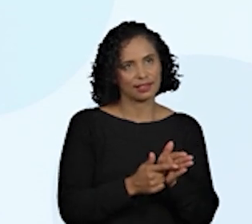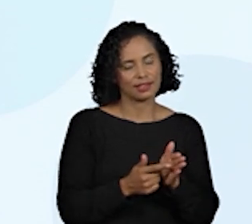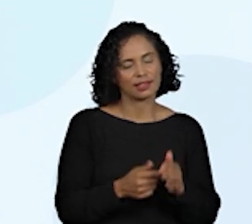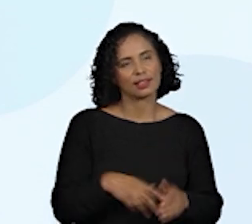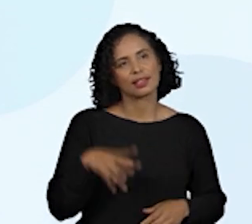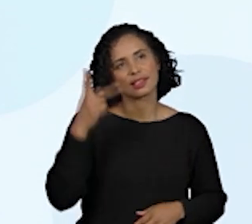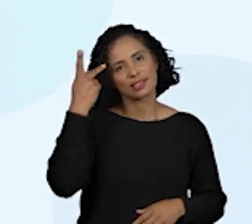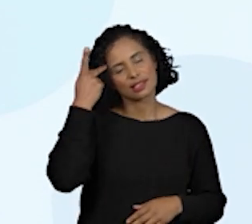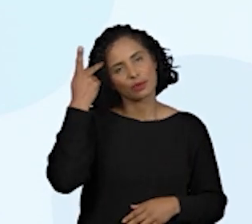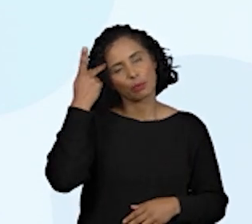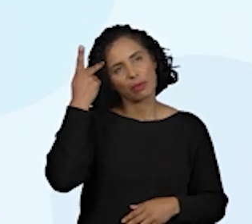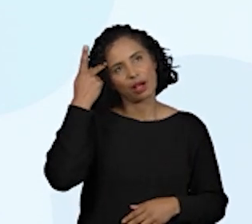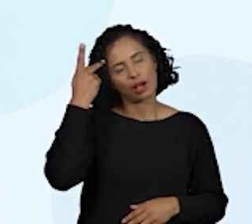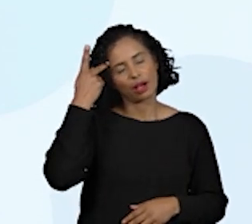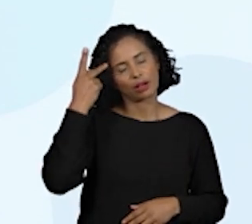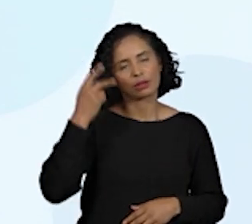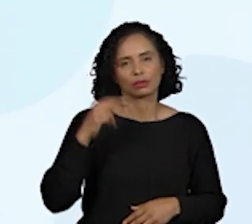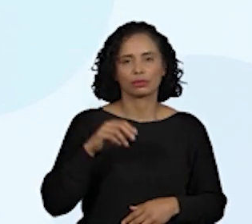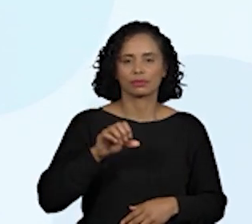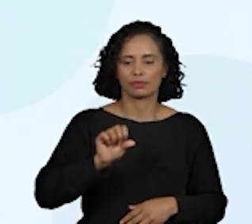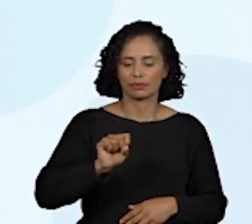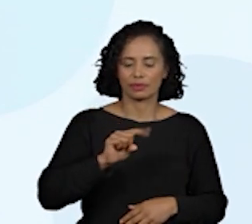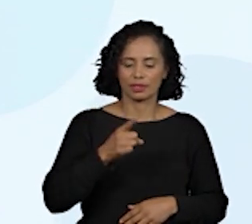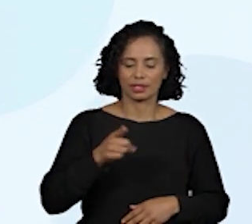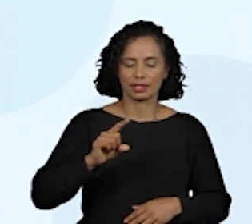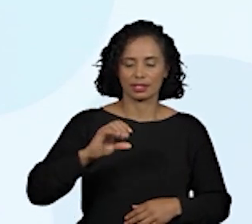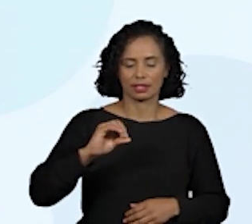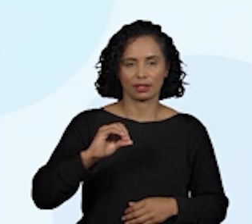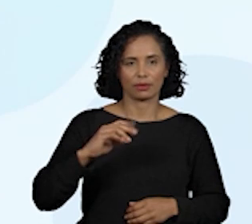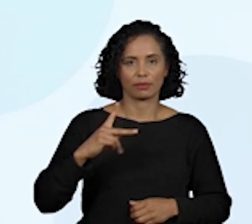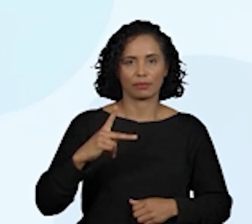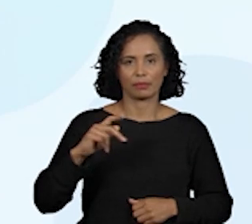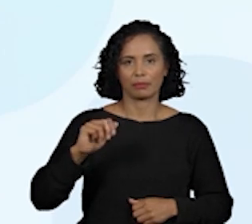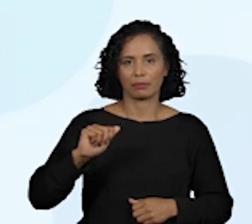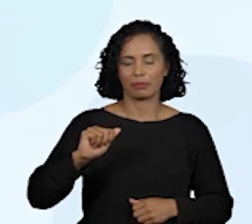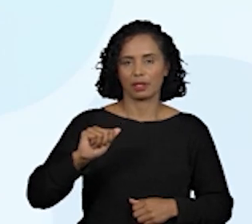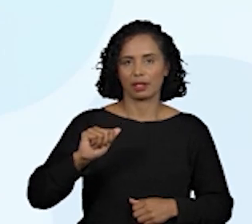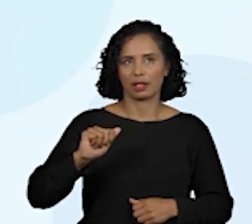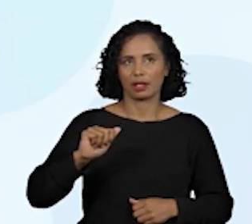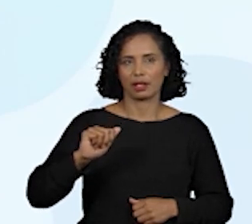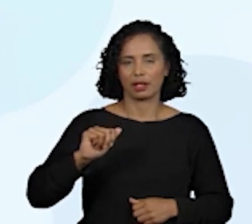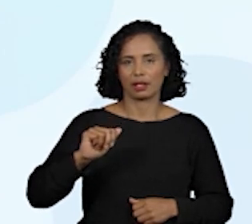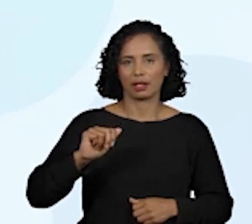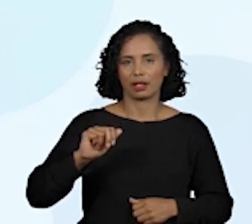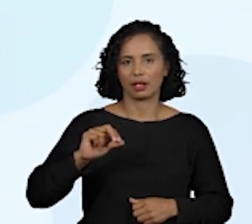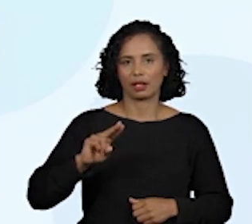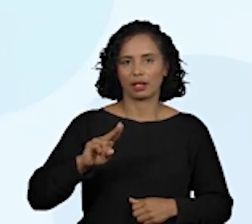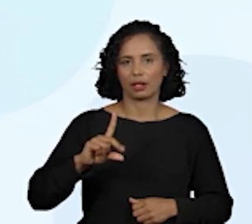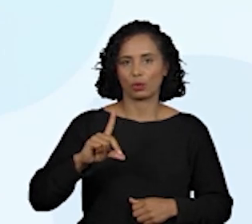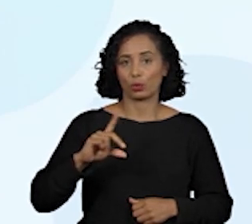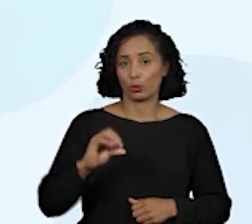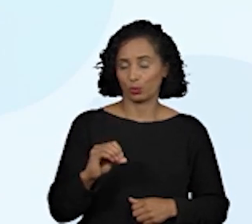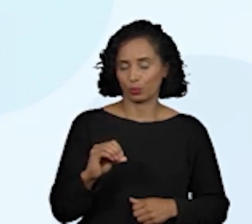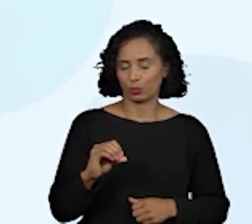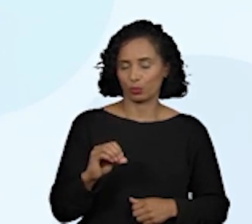estou escrevendo. São Paulo, 8 de